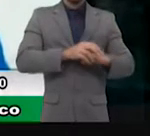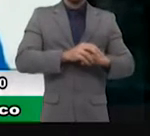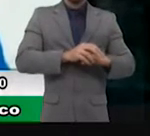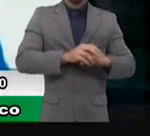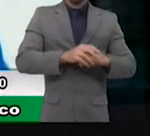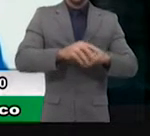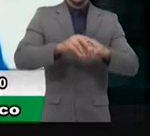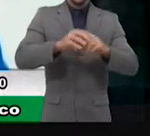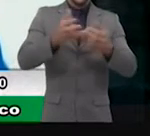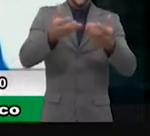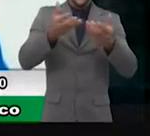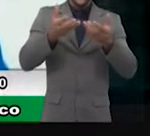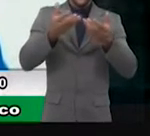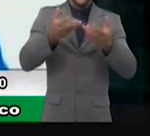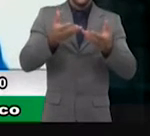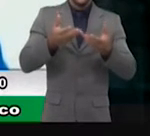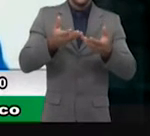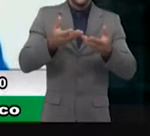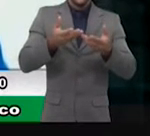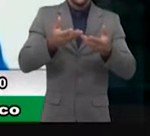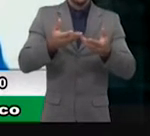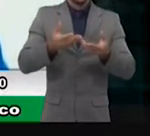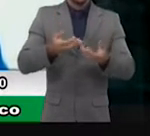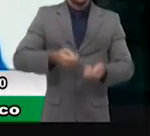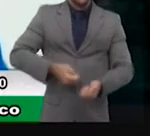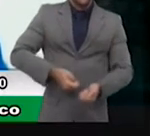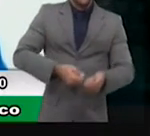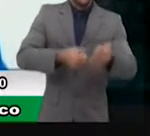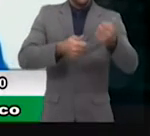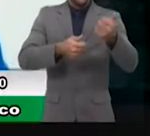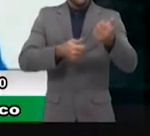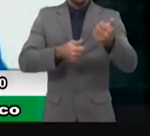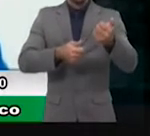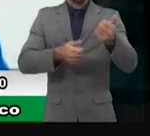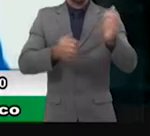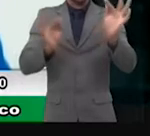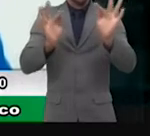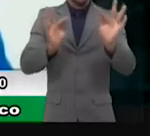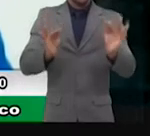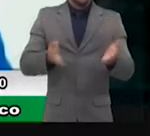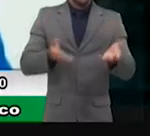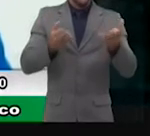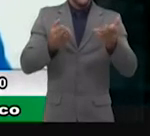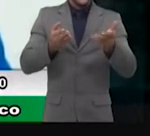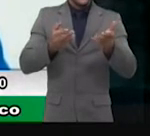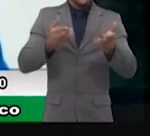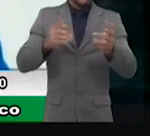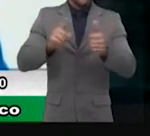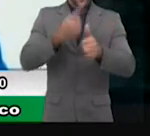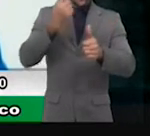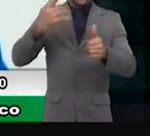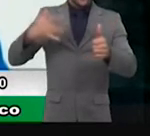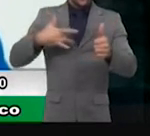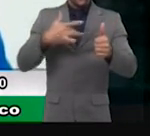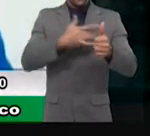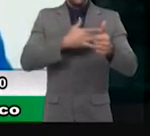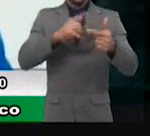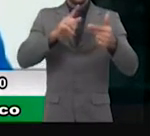aí um feliz ano novo, primeiro de saúde, depois de